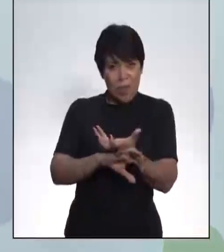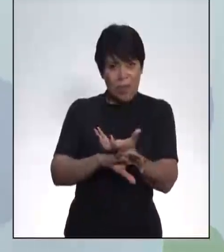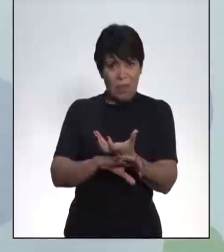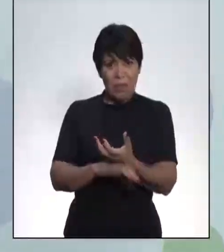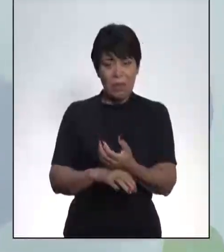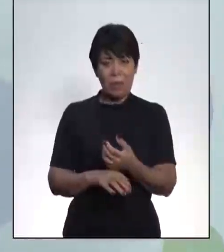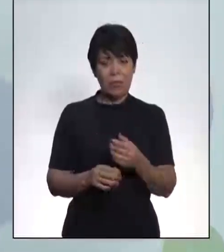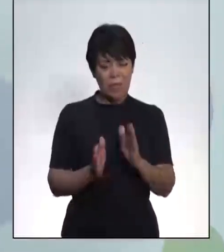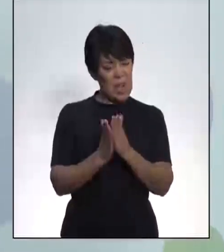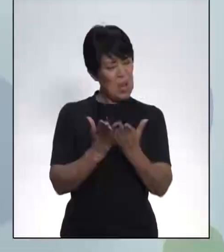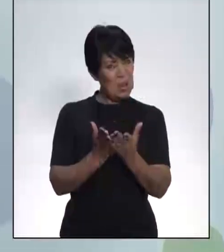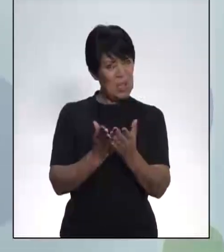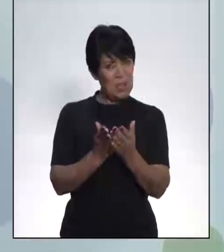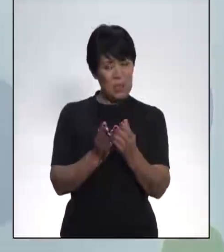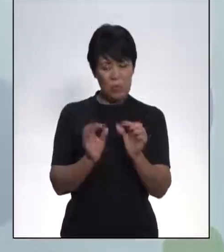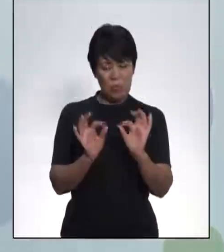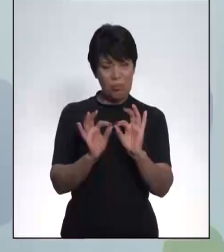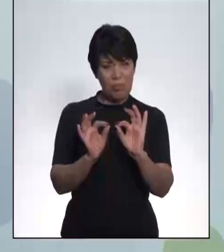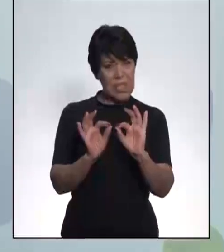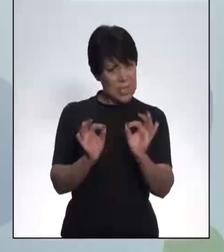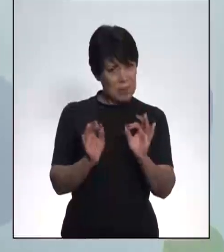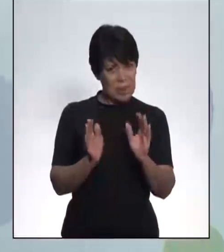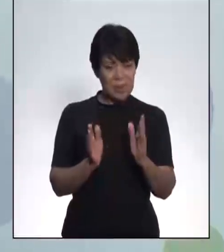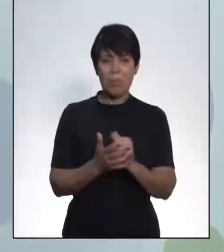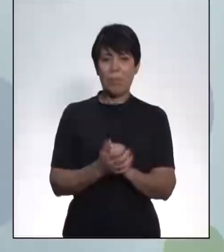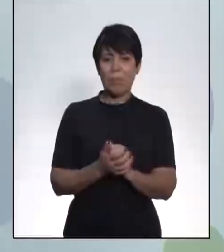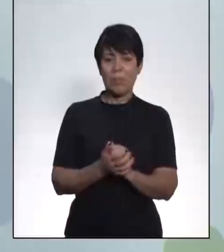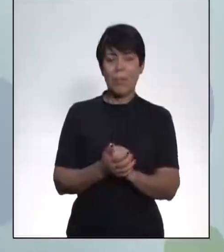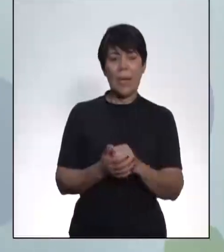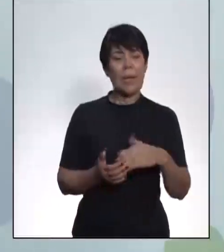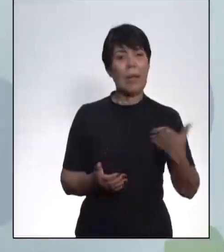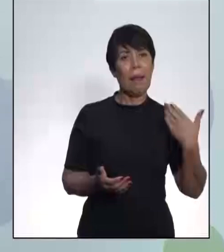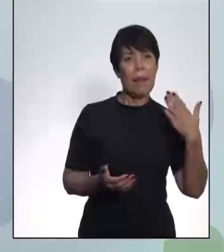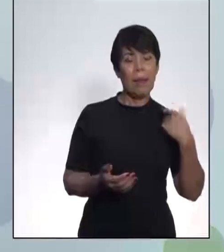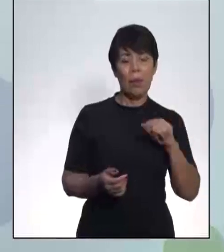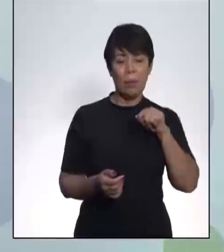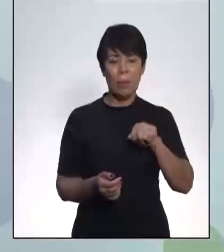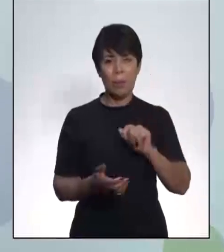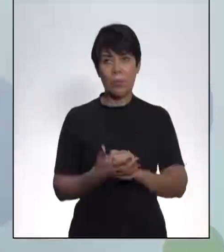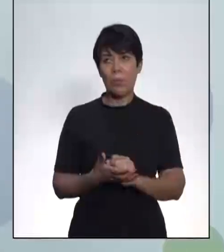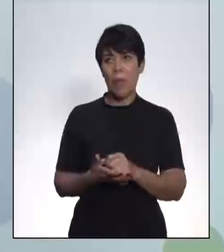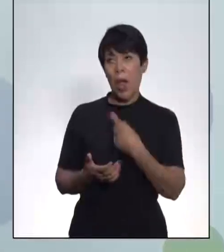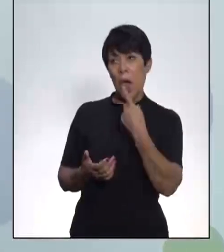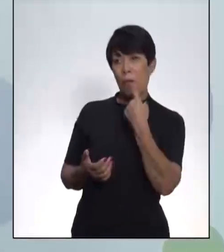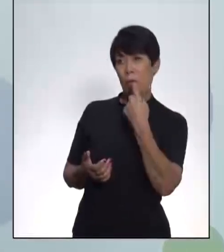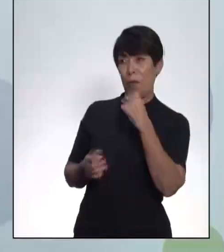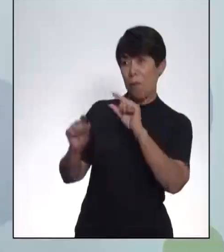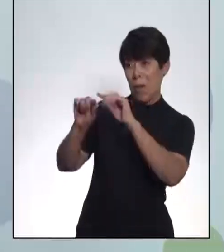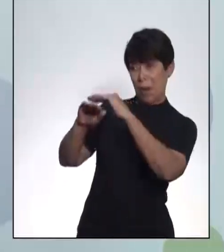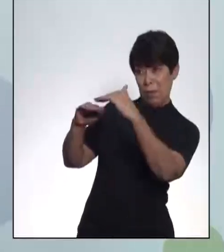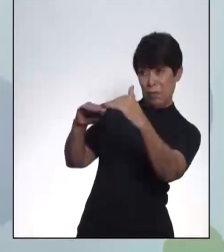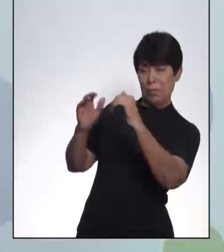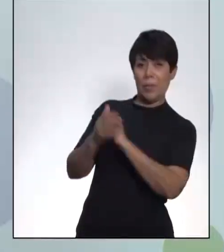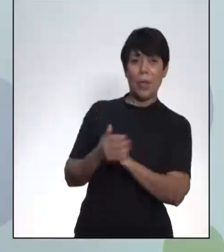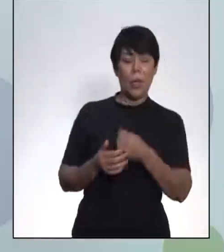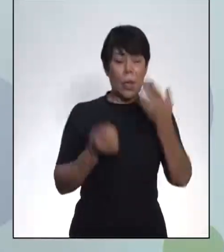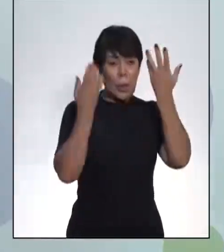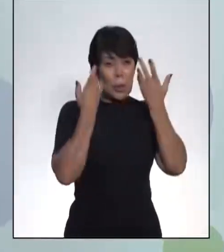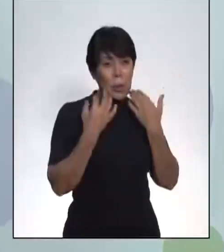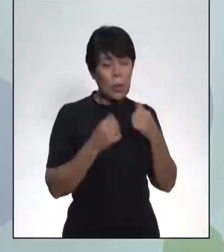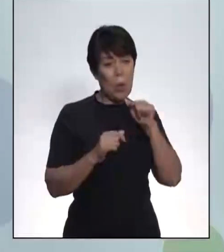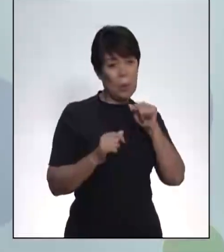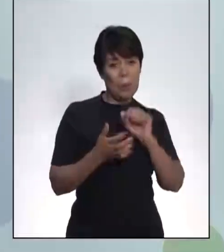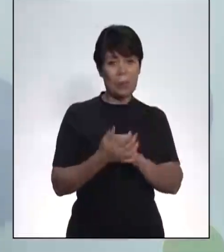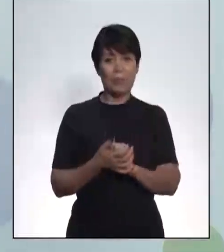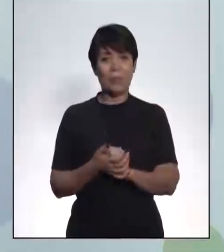longo, mas não vai. Porque assim, calor, ponto. Vermelhidão no horizonte, ponto. Suor, ponto. Baleia olha,